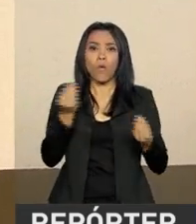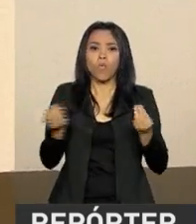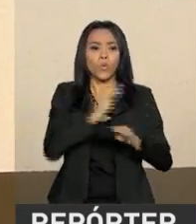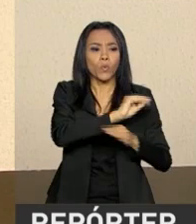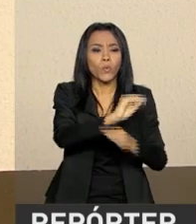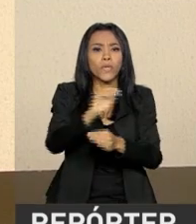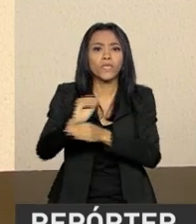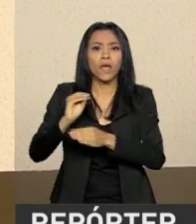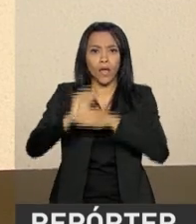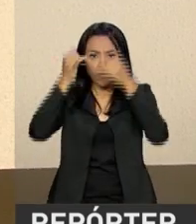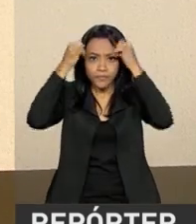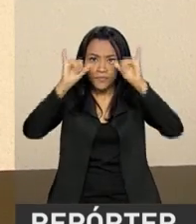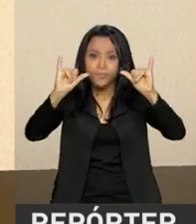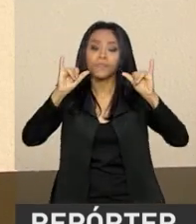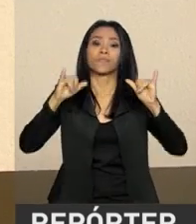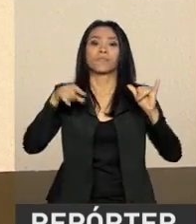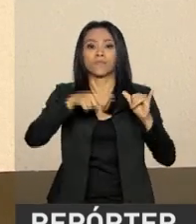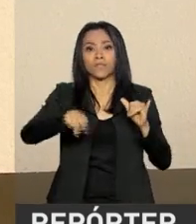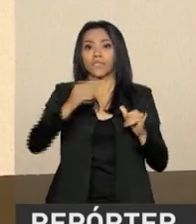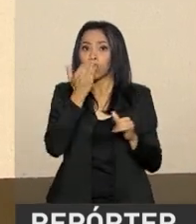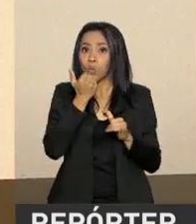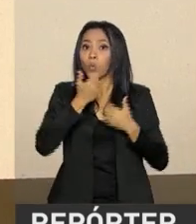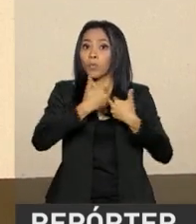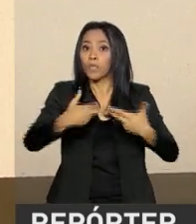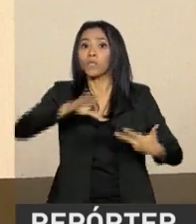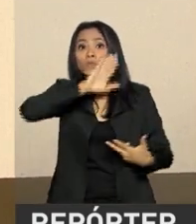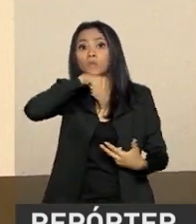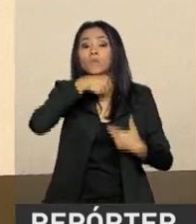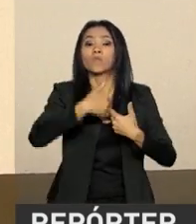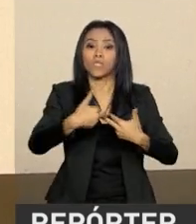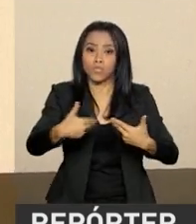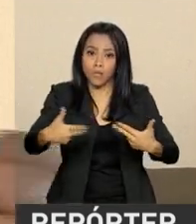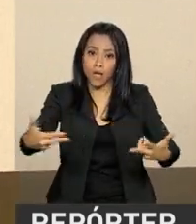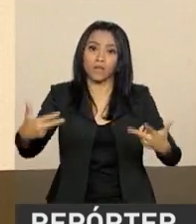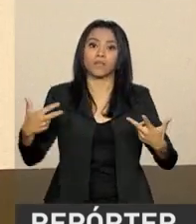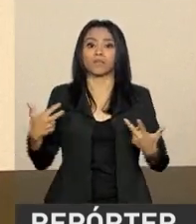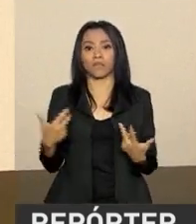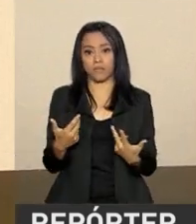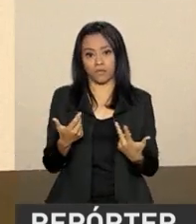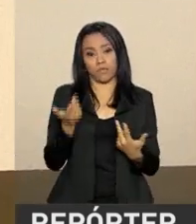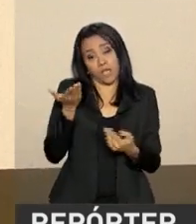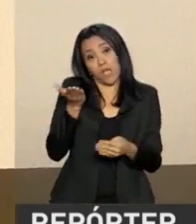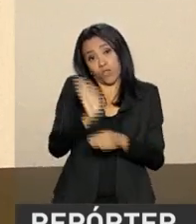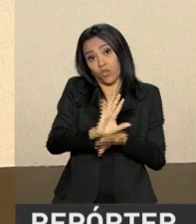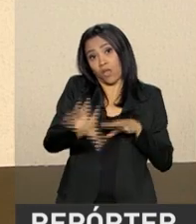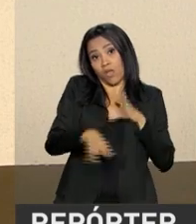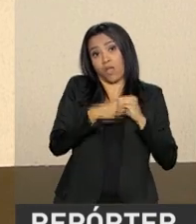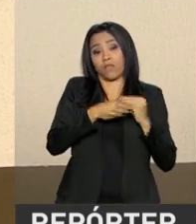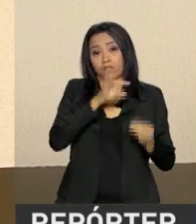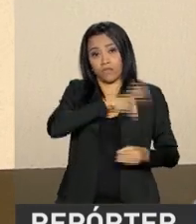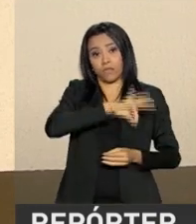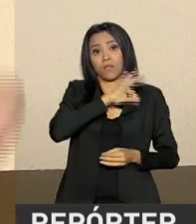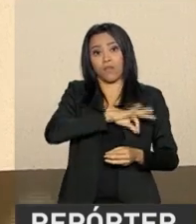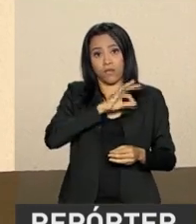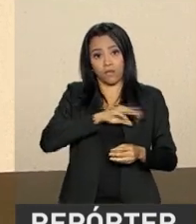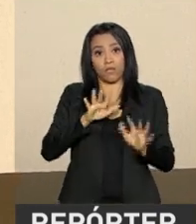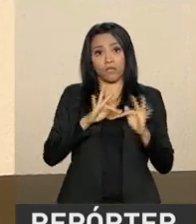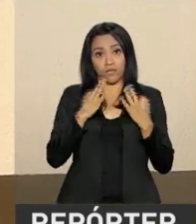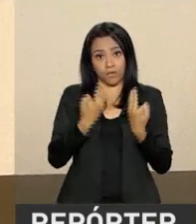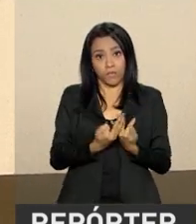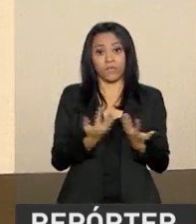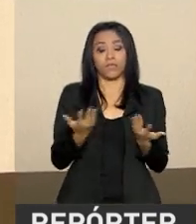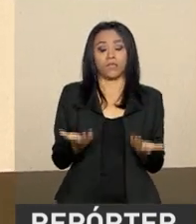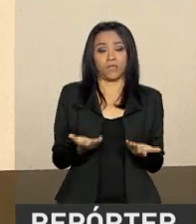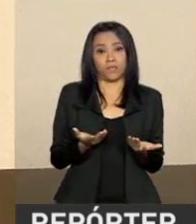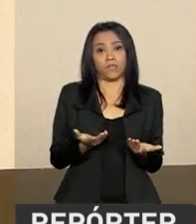então, proteína animal para o sustento da sua família e para complementar a sua renda cotidiana, sendo a sua